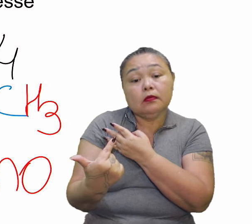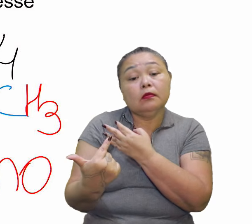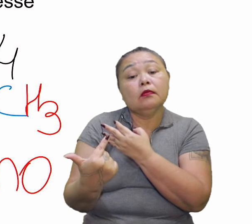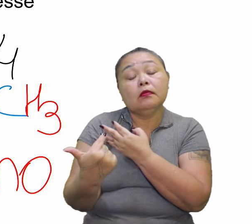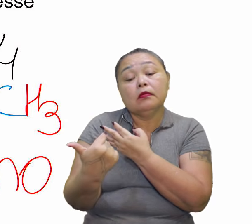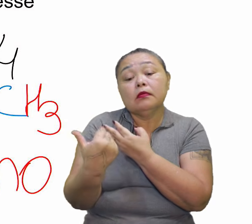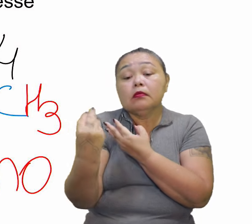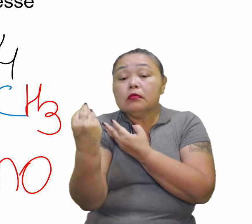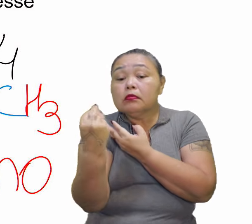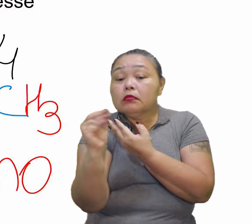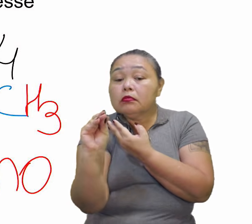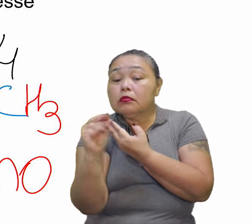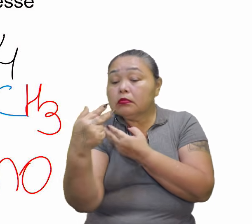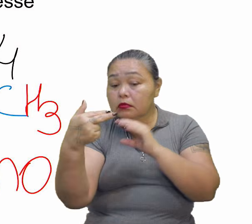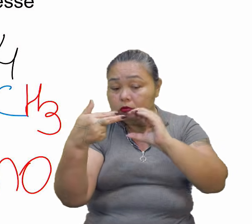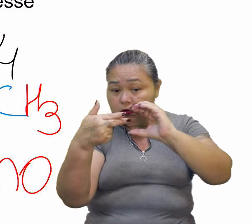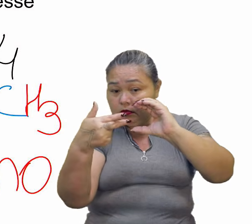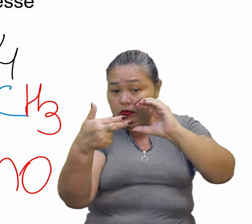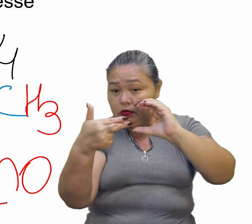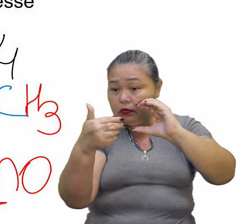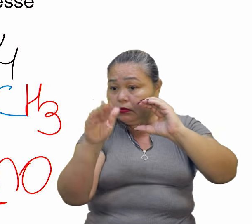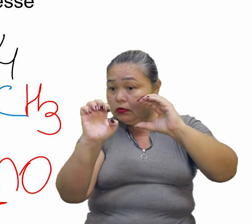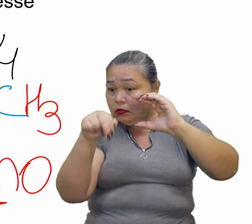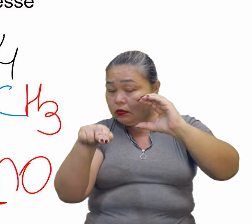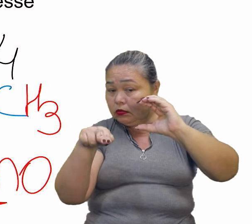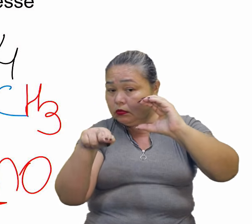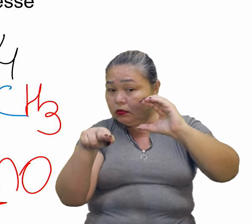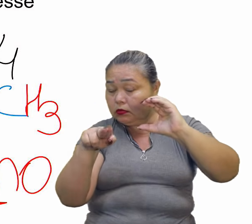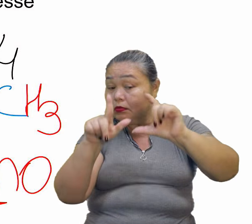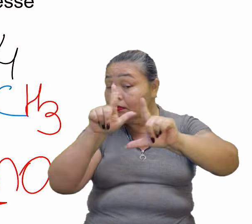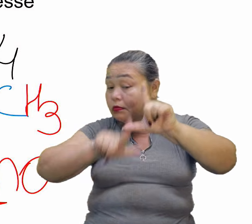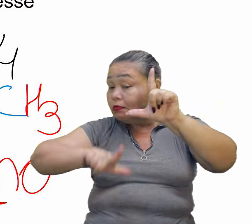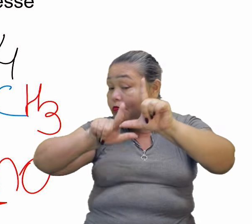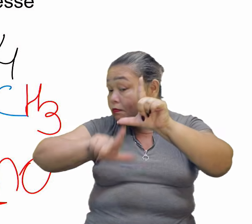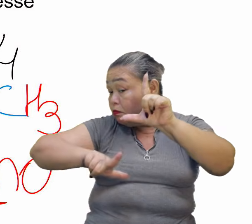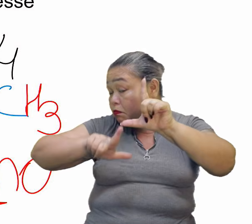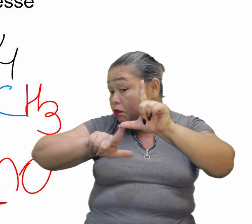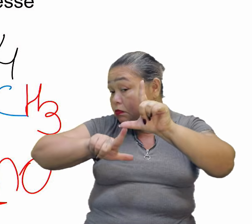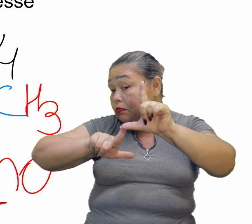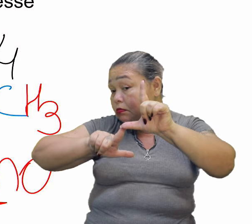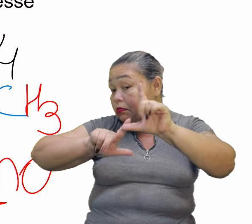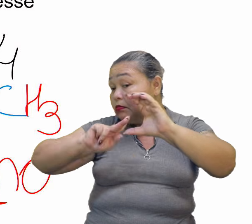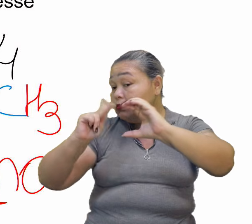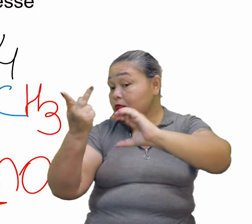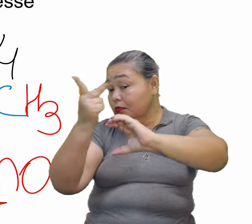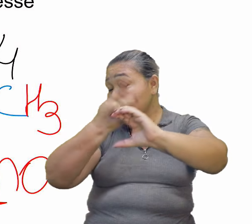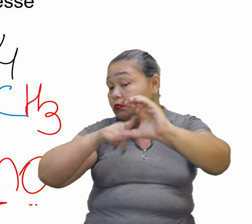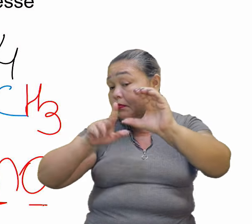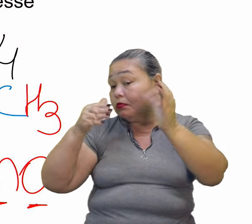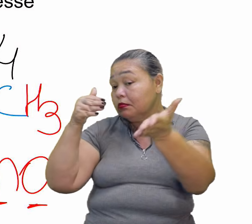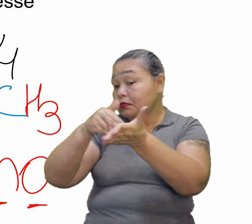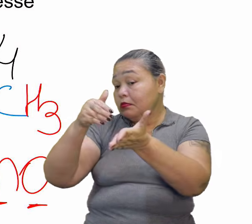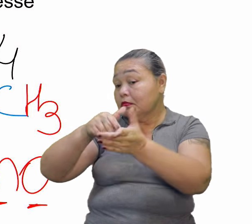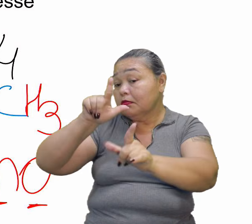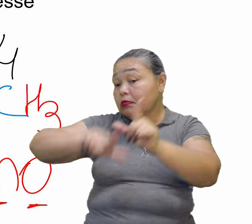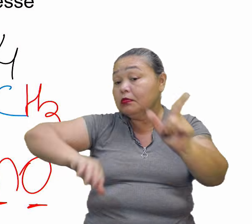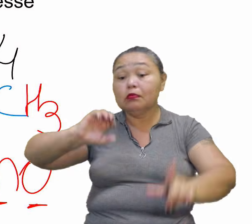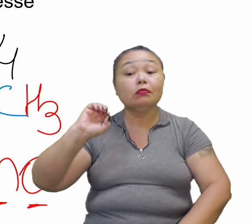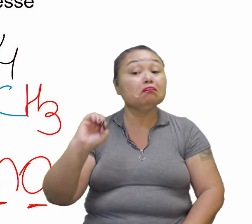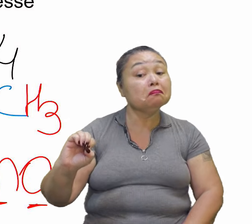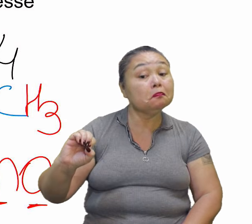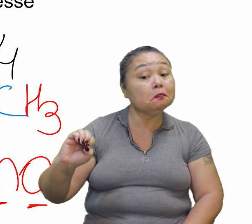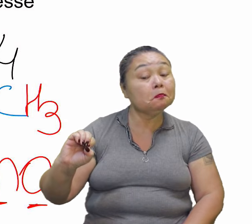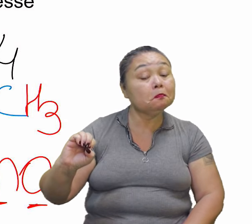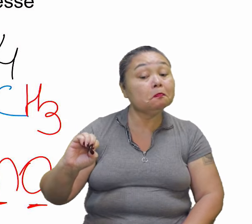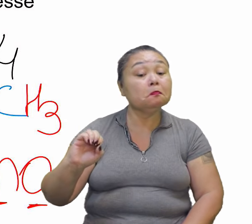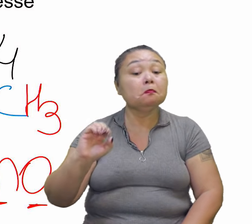2. Como é ligação dupla, o infixo é em. Por ser um hidrocarboneto, o final é a letra O.